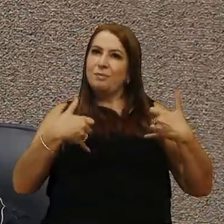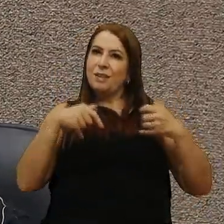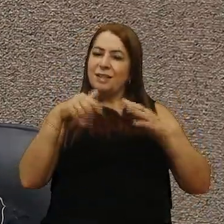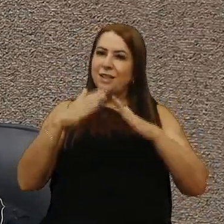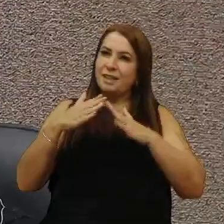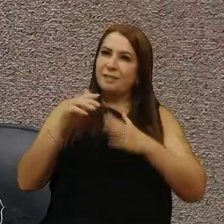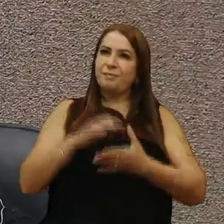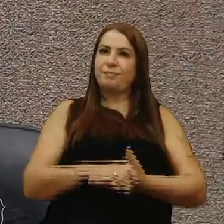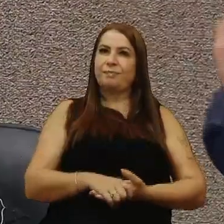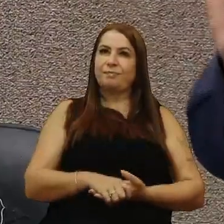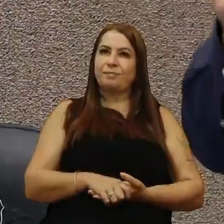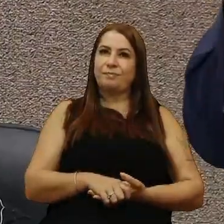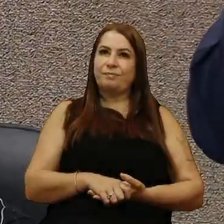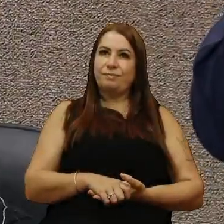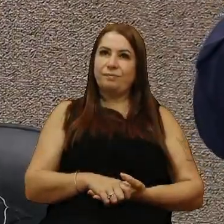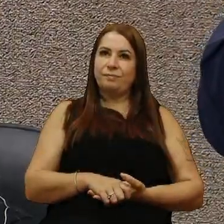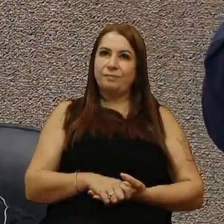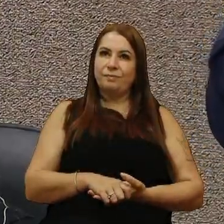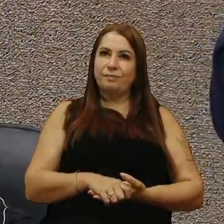casa aqui.